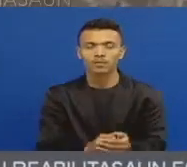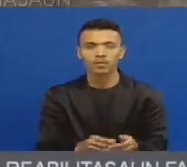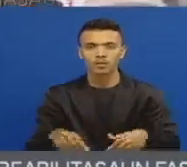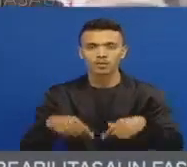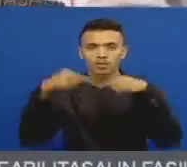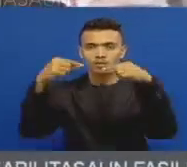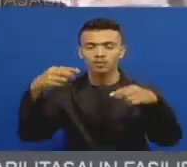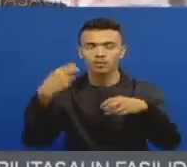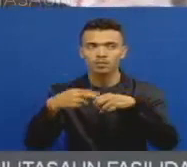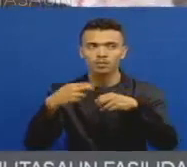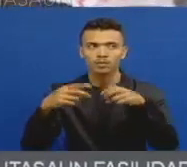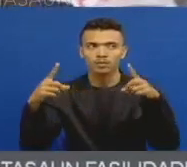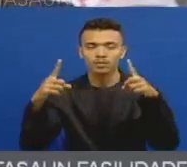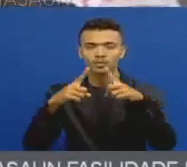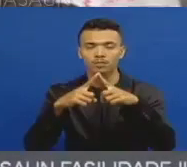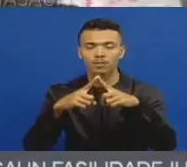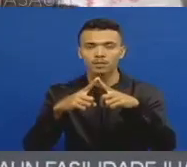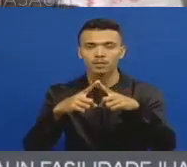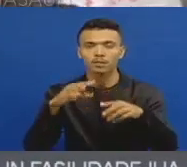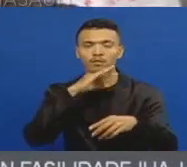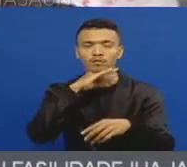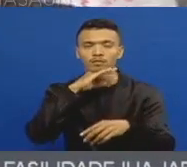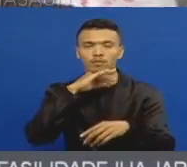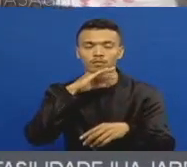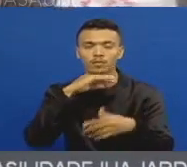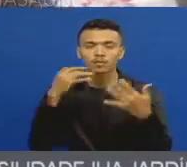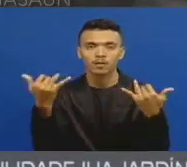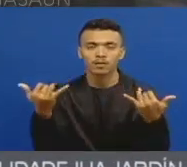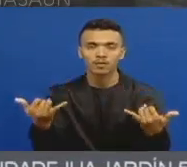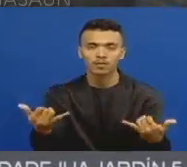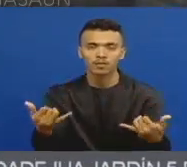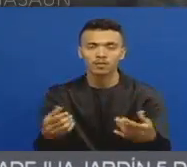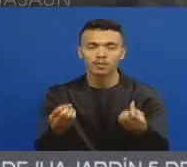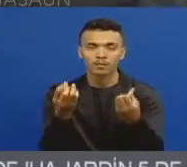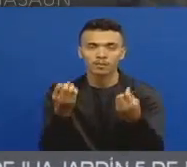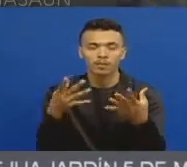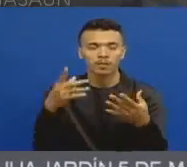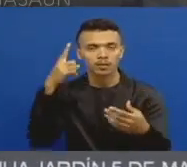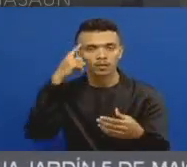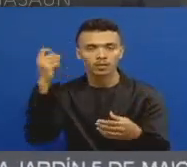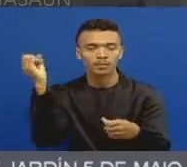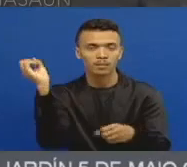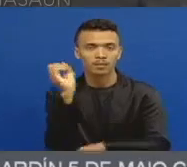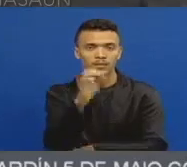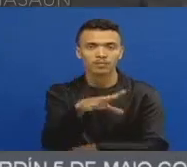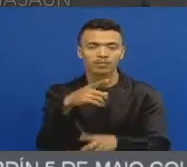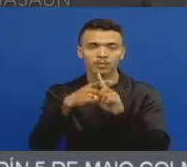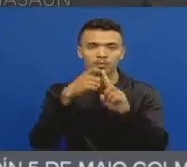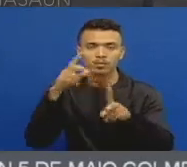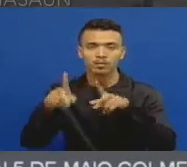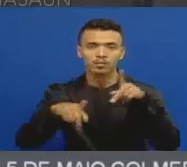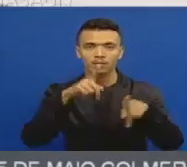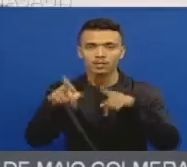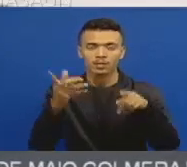fo impacto ba iha lixo siran bemak agora dadaung barak tamba soe husi comunidade